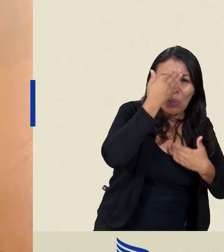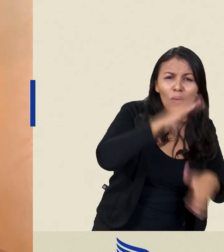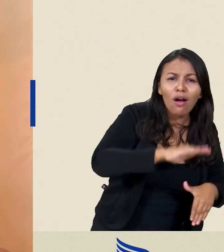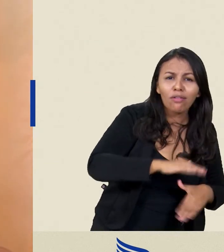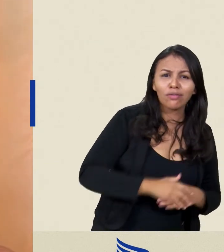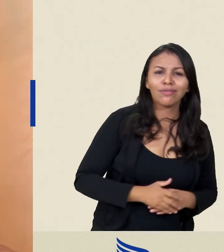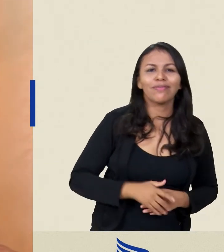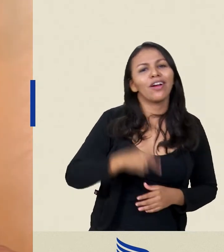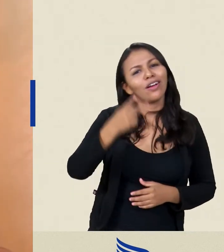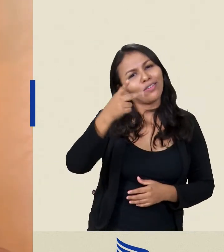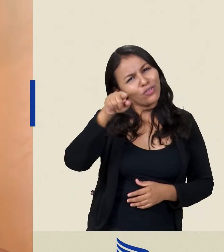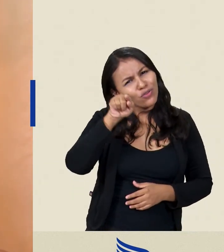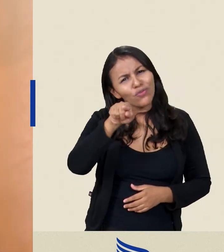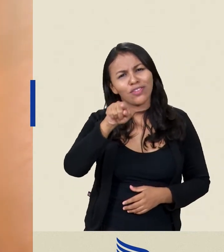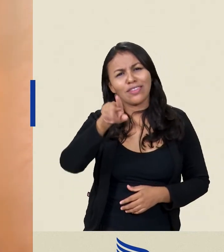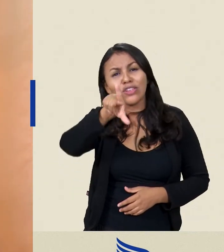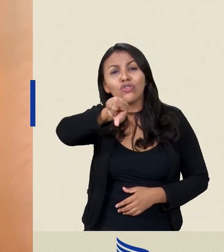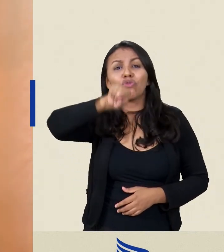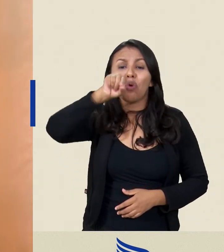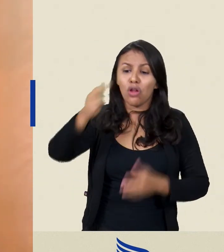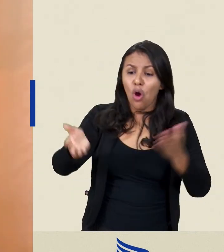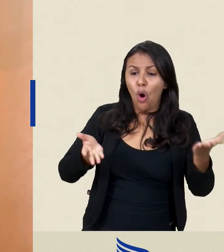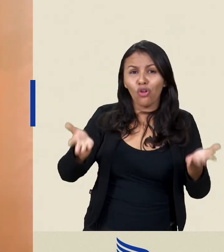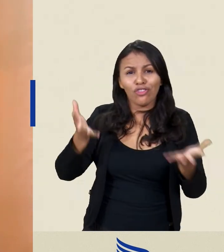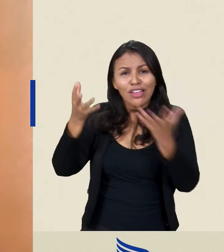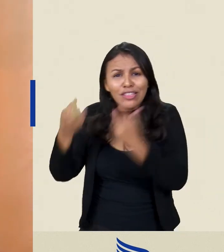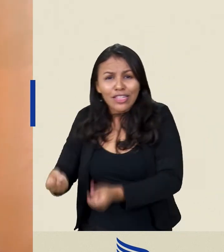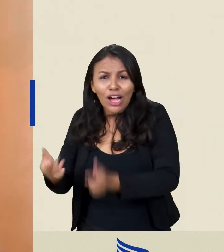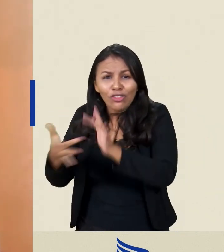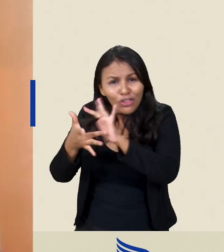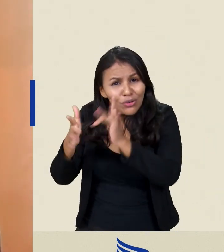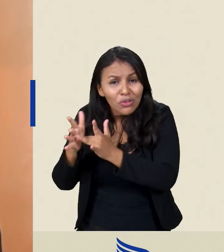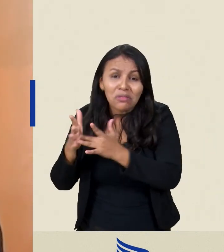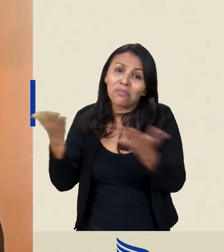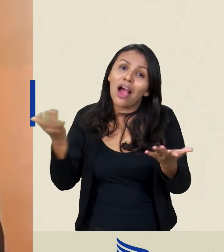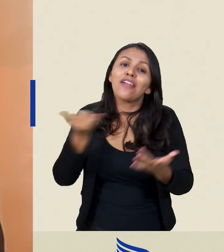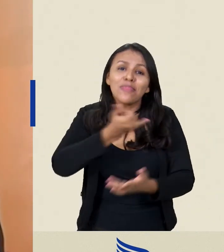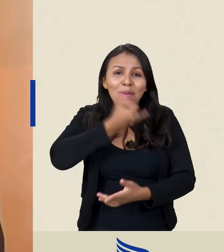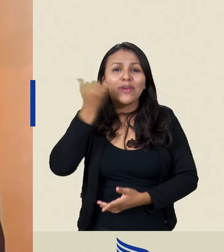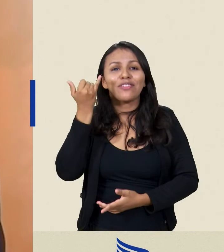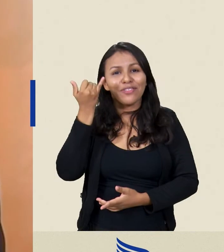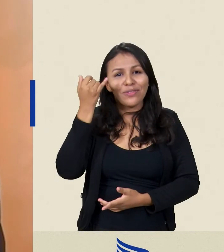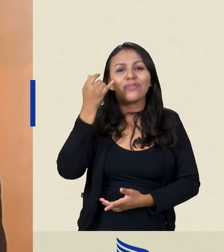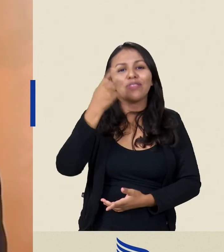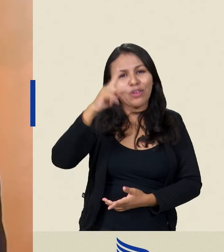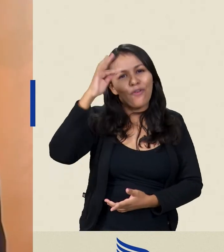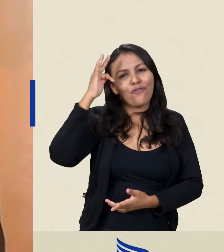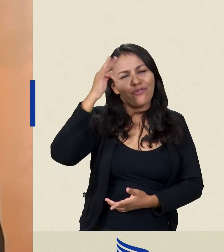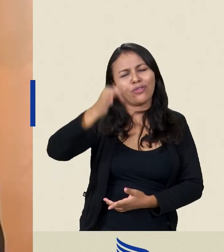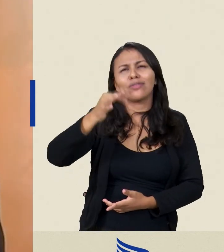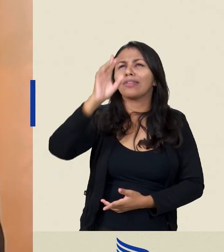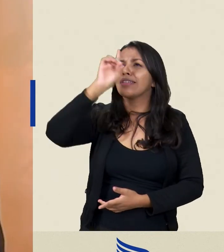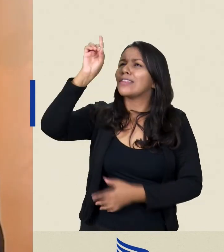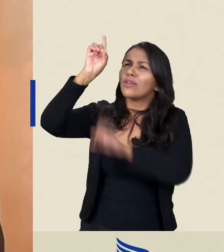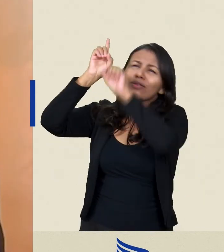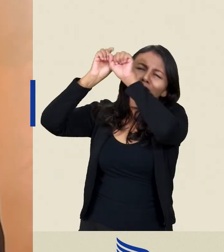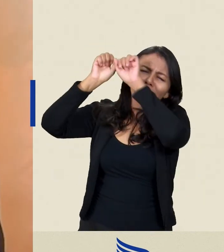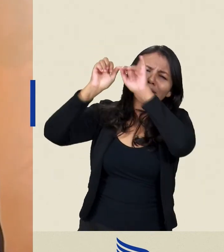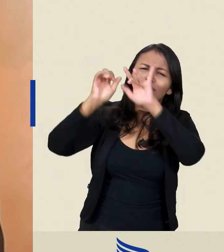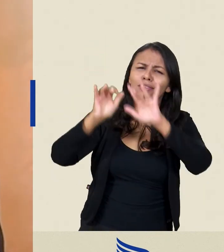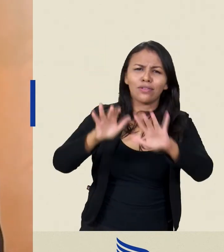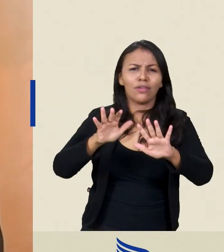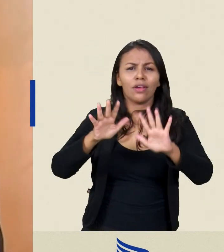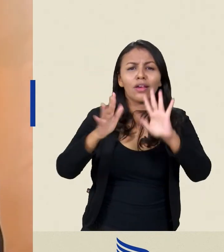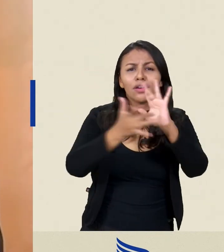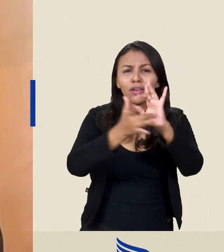hoje, ao lado de Cristo, vai determinar o seu futuro. Que Deus o abençoe e que Cristo